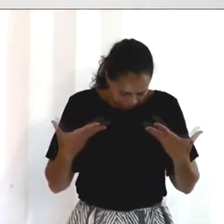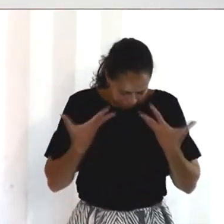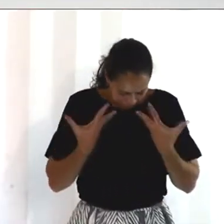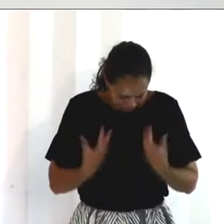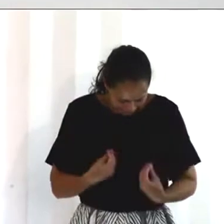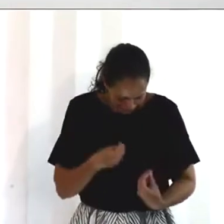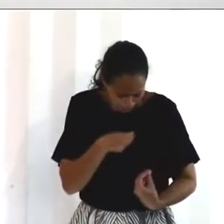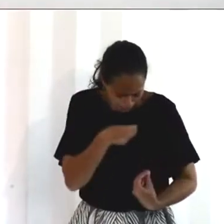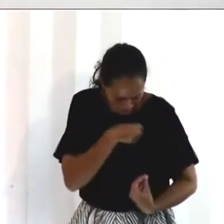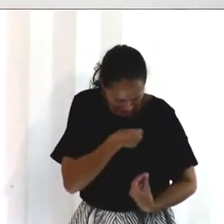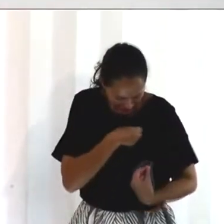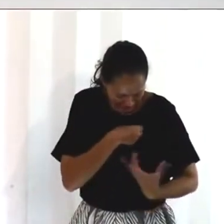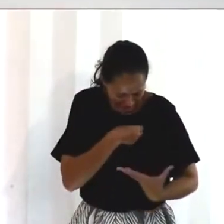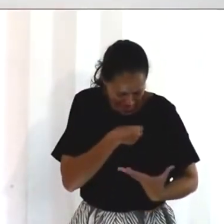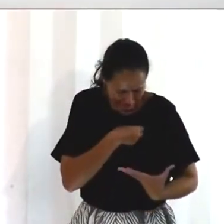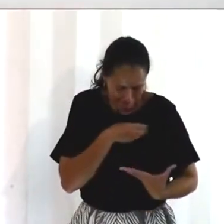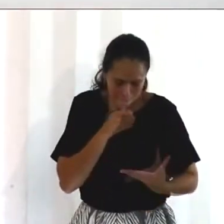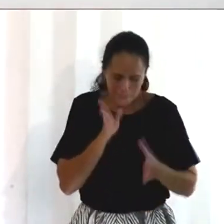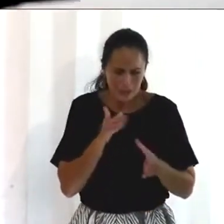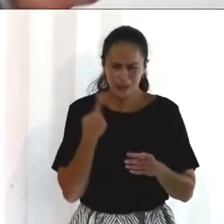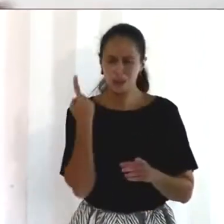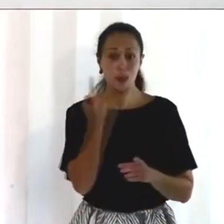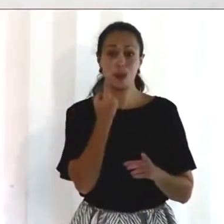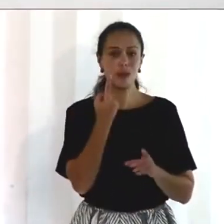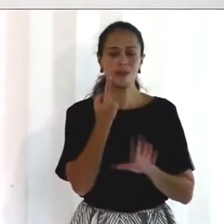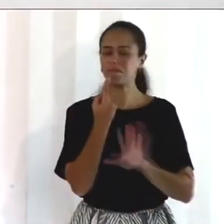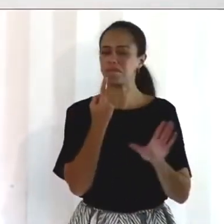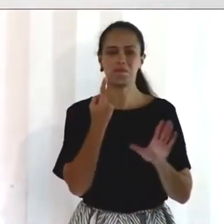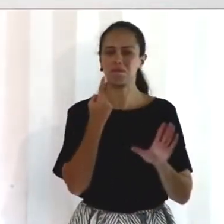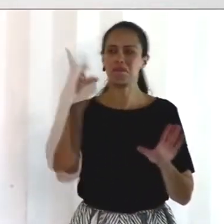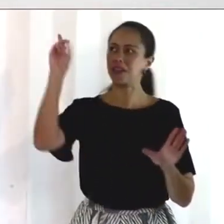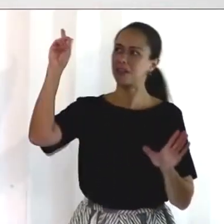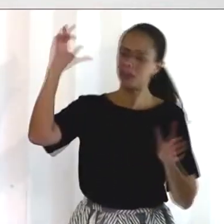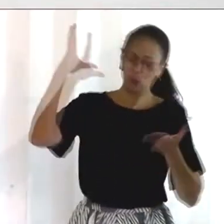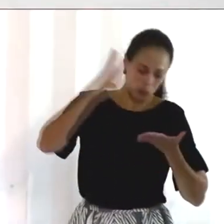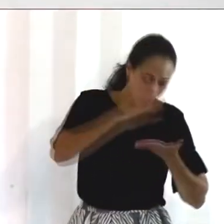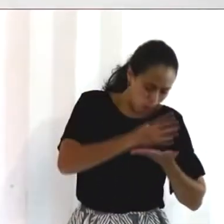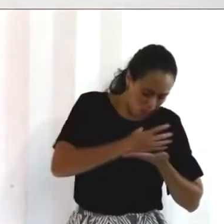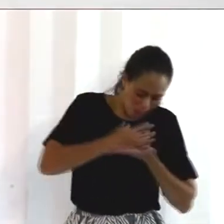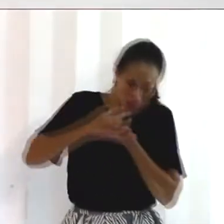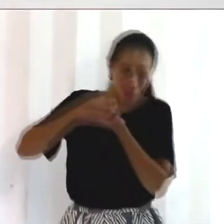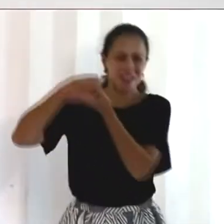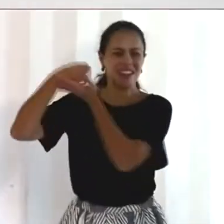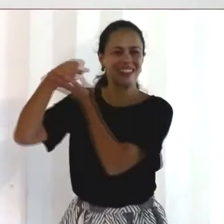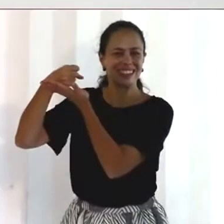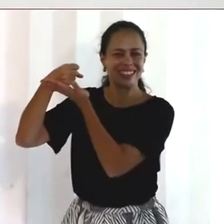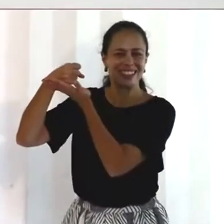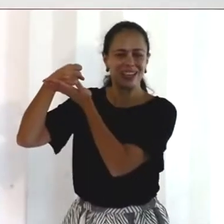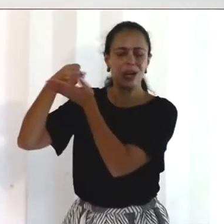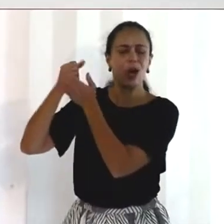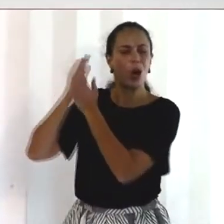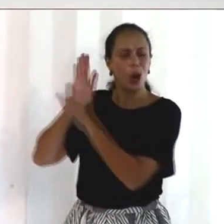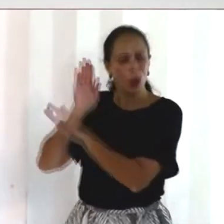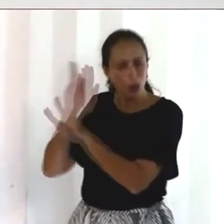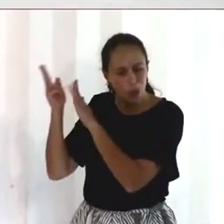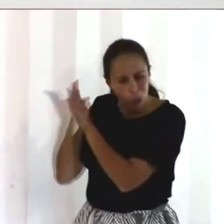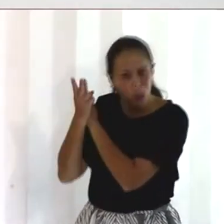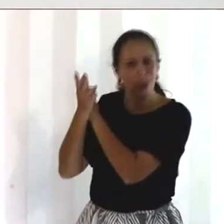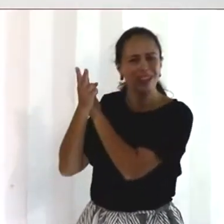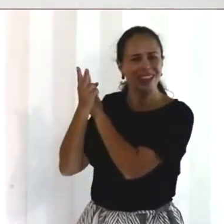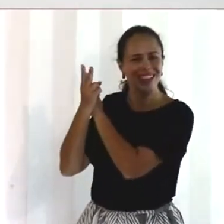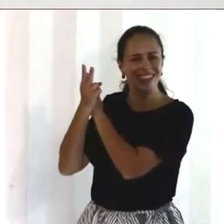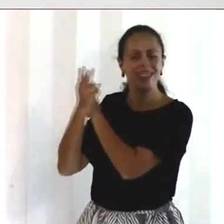conduzo, este é o caminho, anda nele, não desvia dele. Então deixa eu falar uma coisa de maneira muito